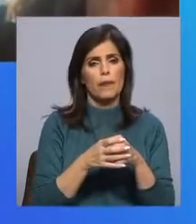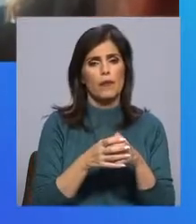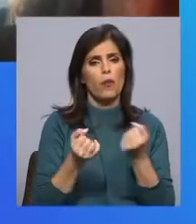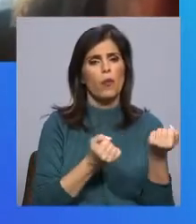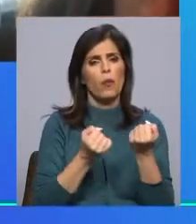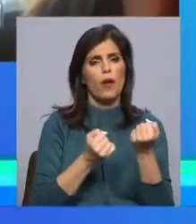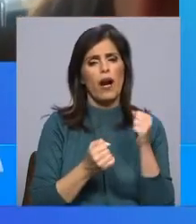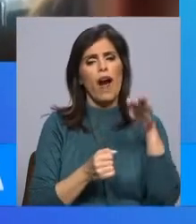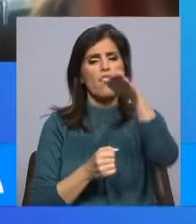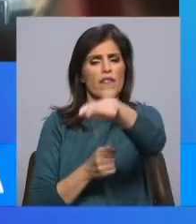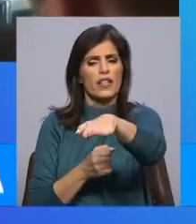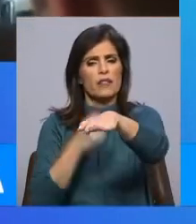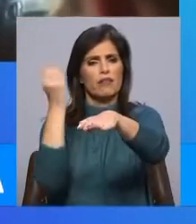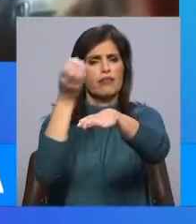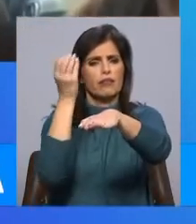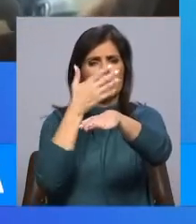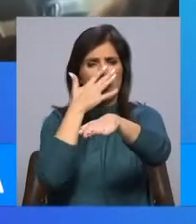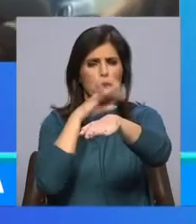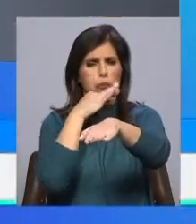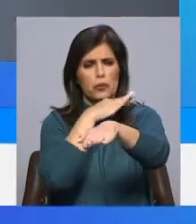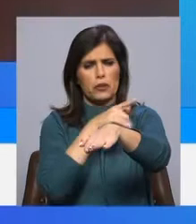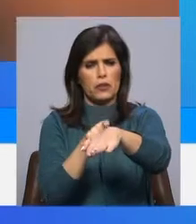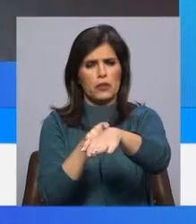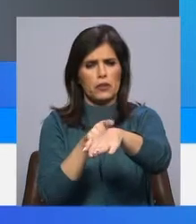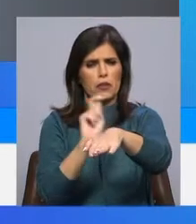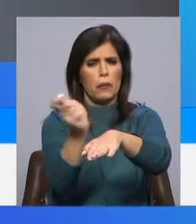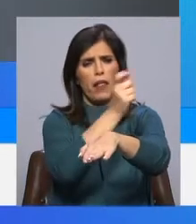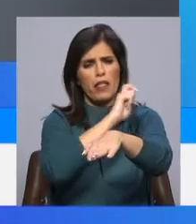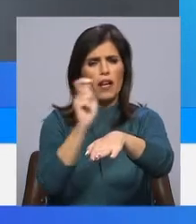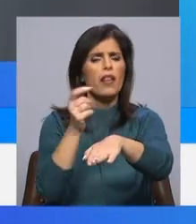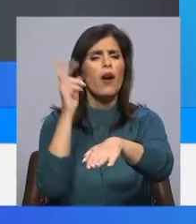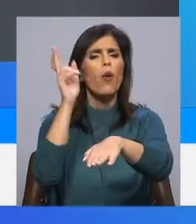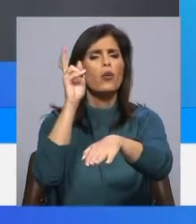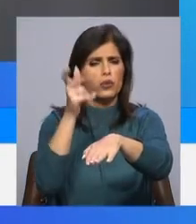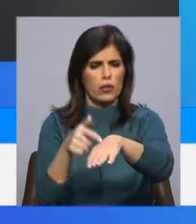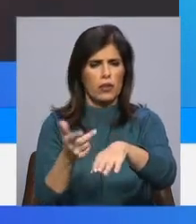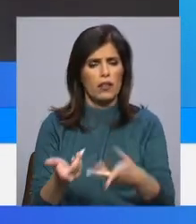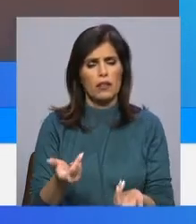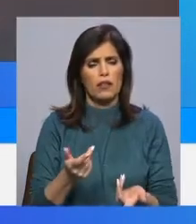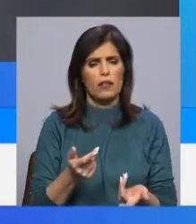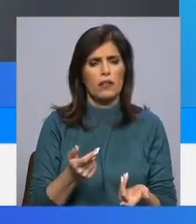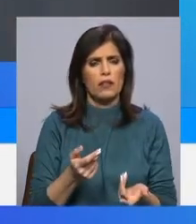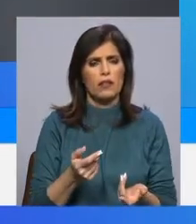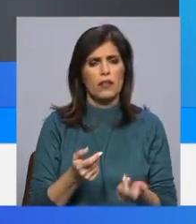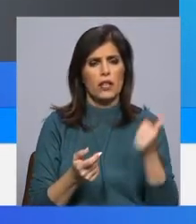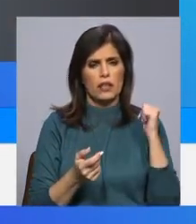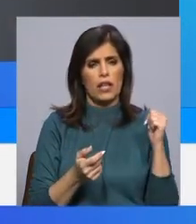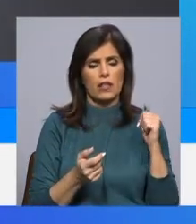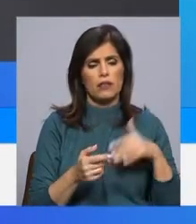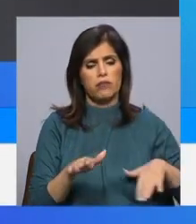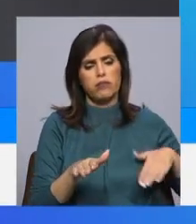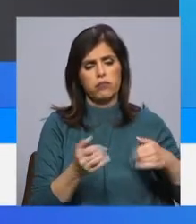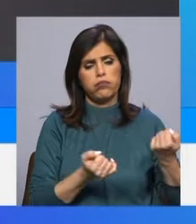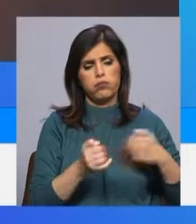lá frente com as cidades começou-se uma polícia e com a bandeira Rússia e depois vir atrás os carros